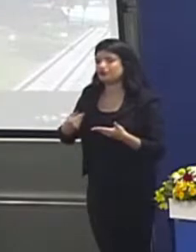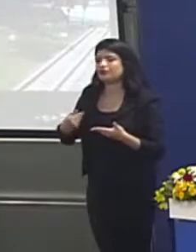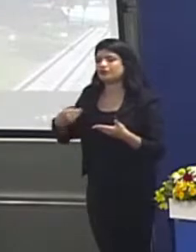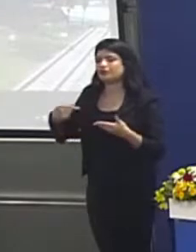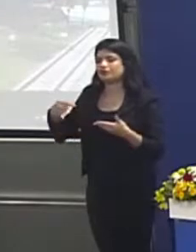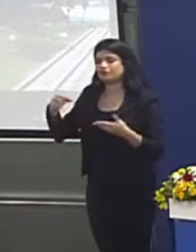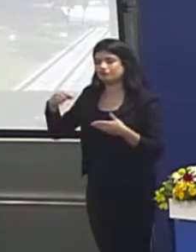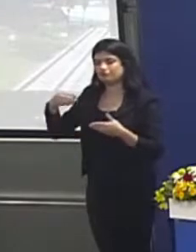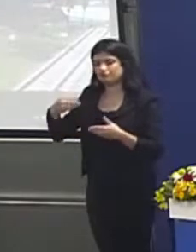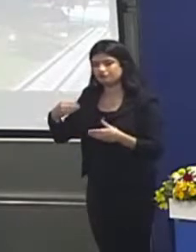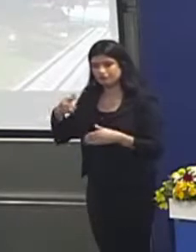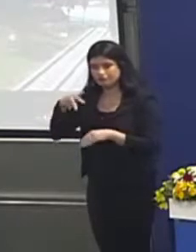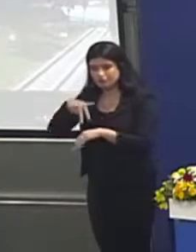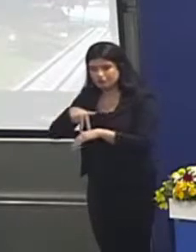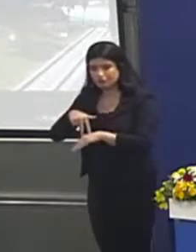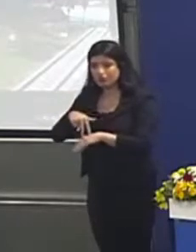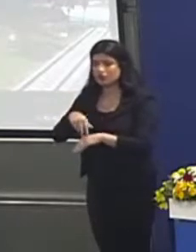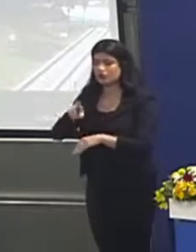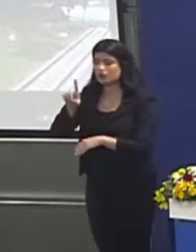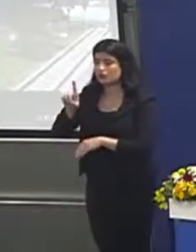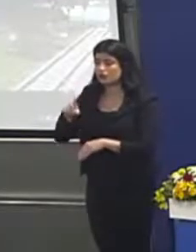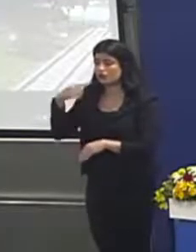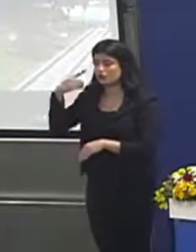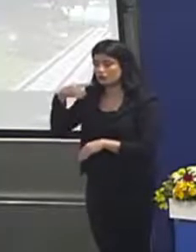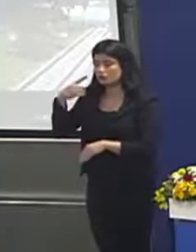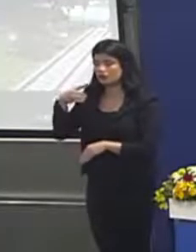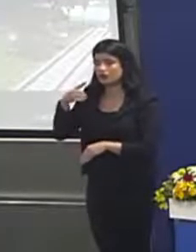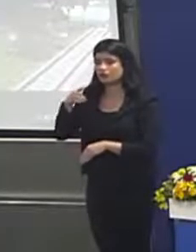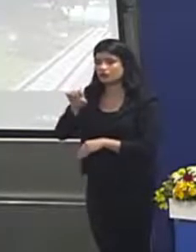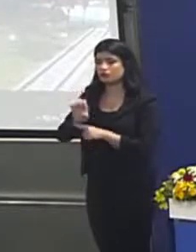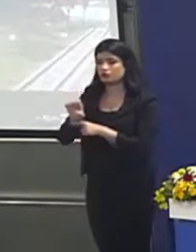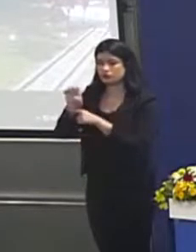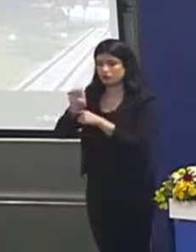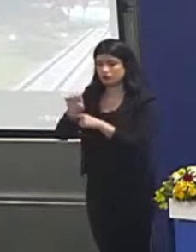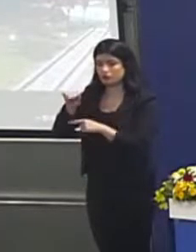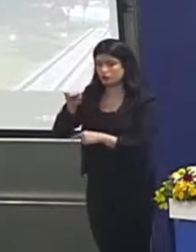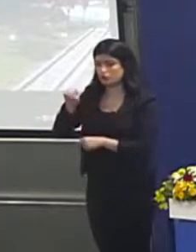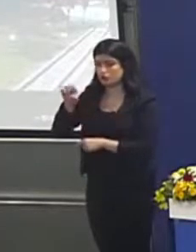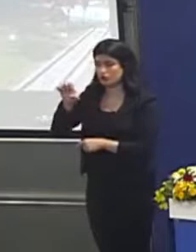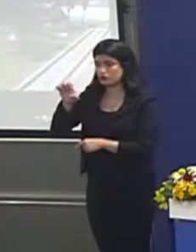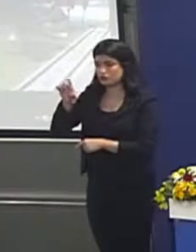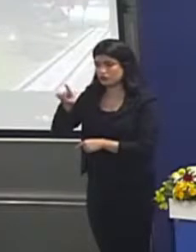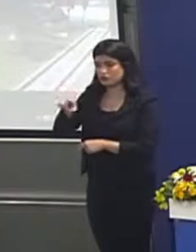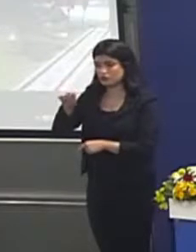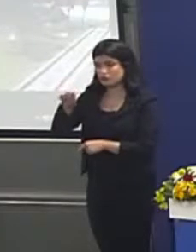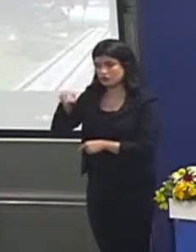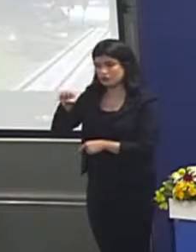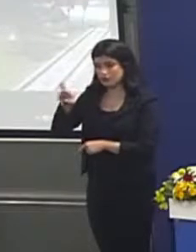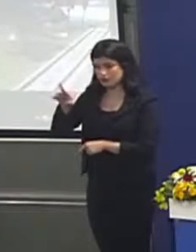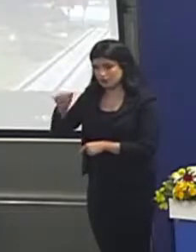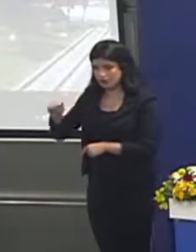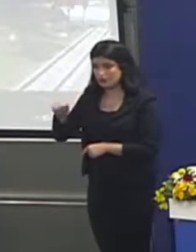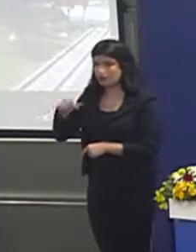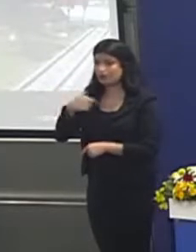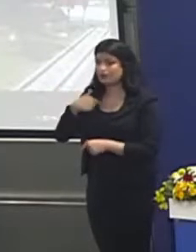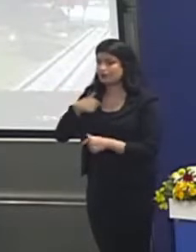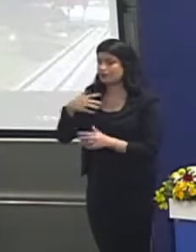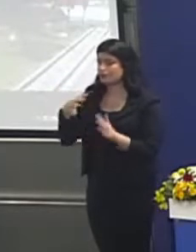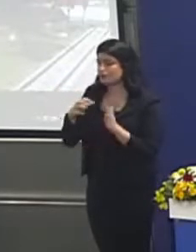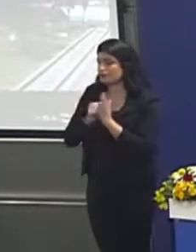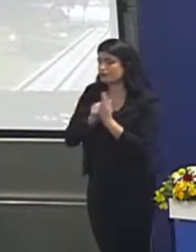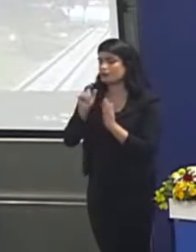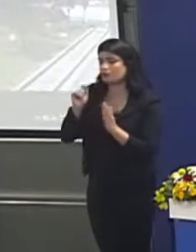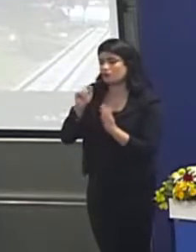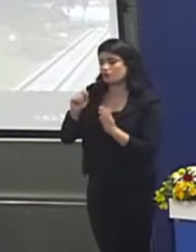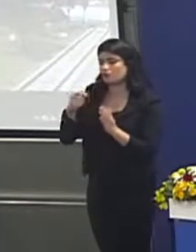pessoa do deputado estadual José Américo, proponente deste ato. Deixo aqui registrados solenemente os meus